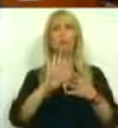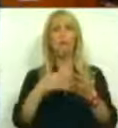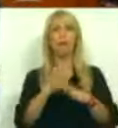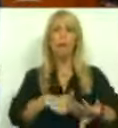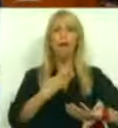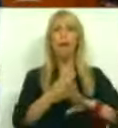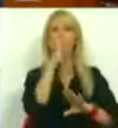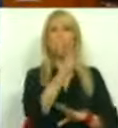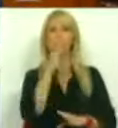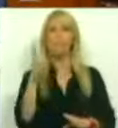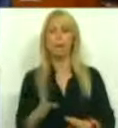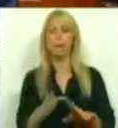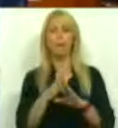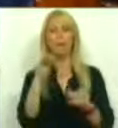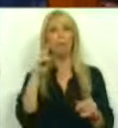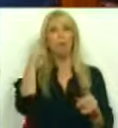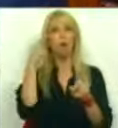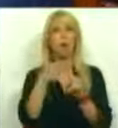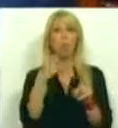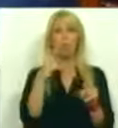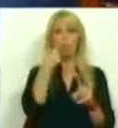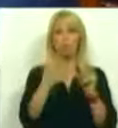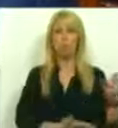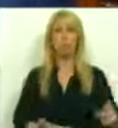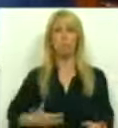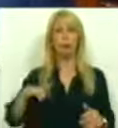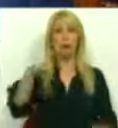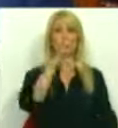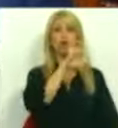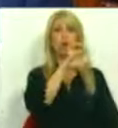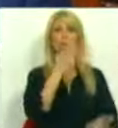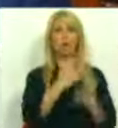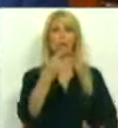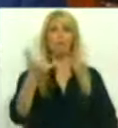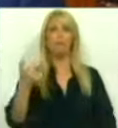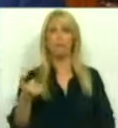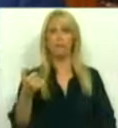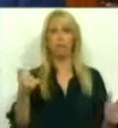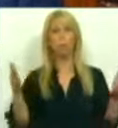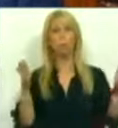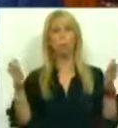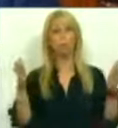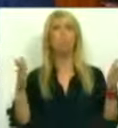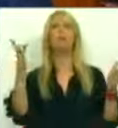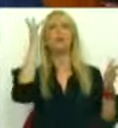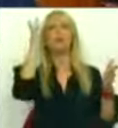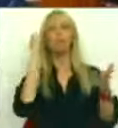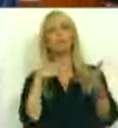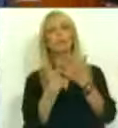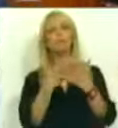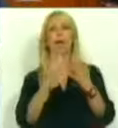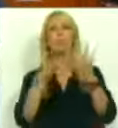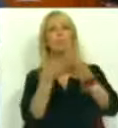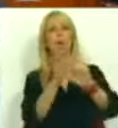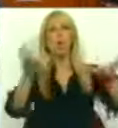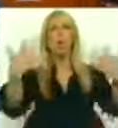aplicação. Dirigido a desempregados entre os 18 e os 25 anos, faculta-lhes a incorporação em qualquer empresa com